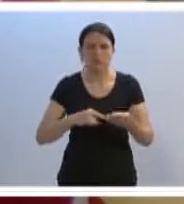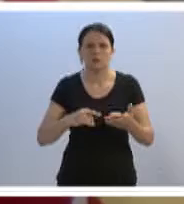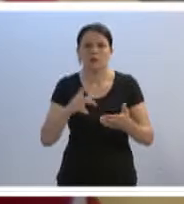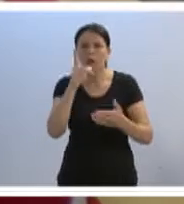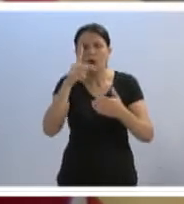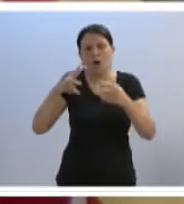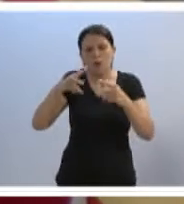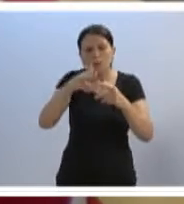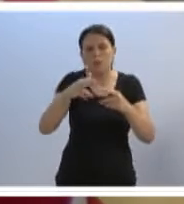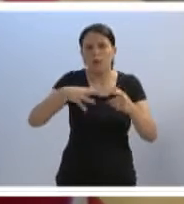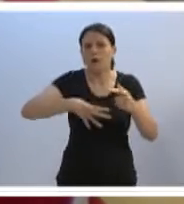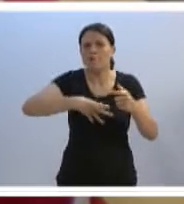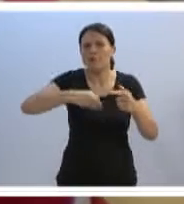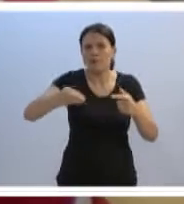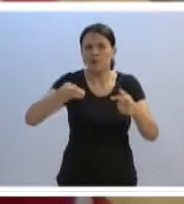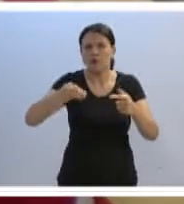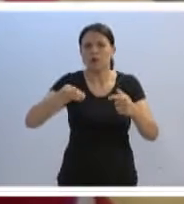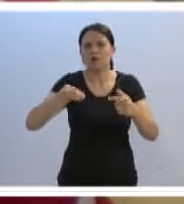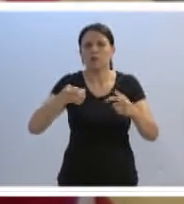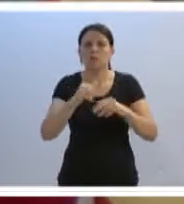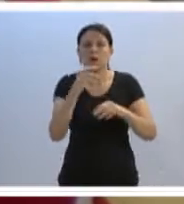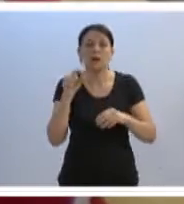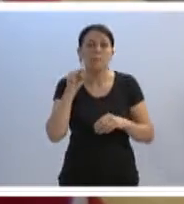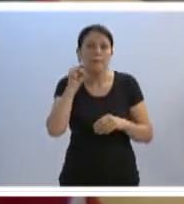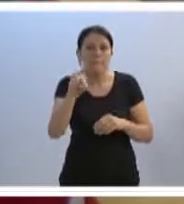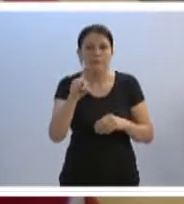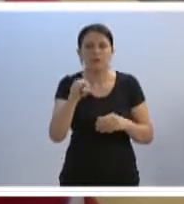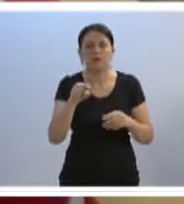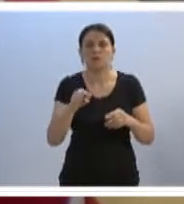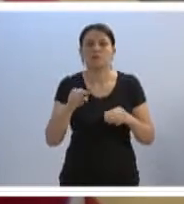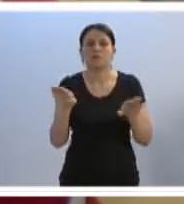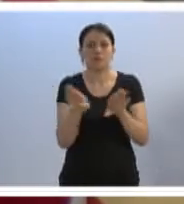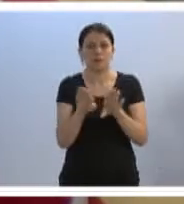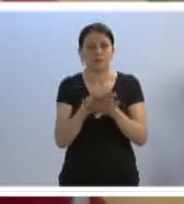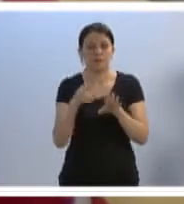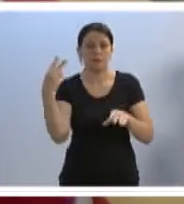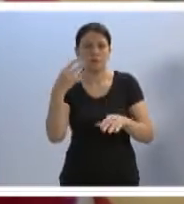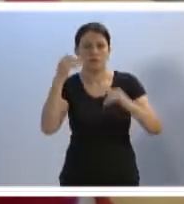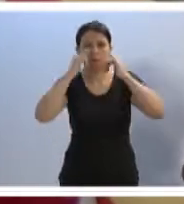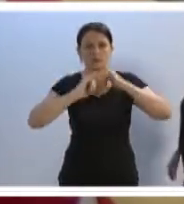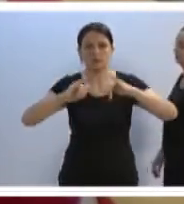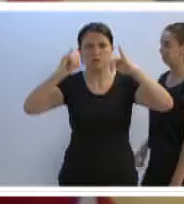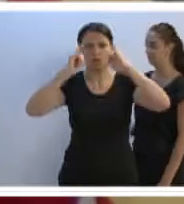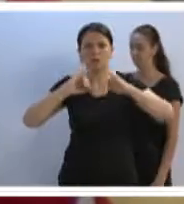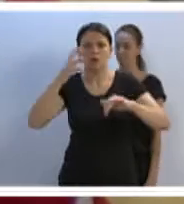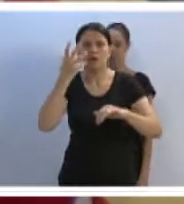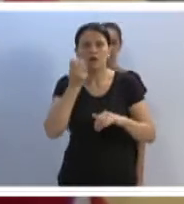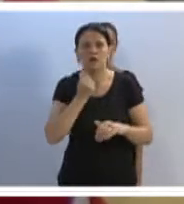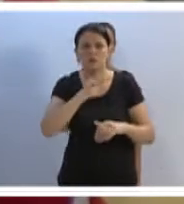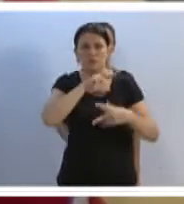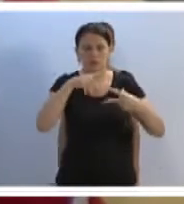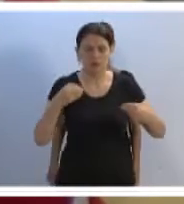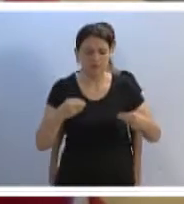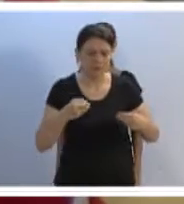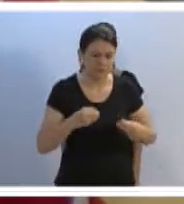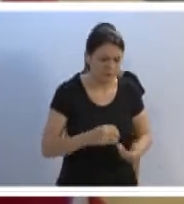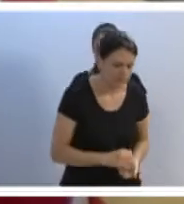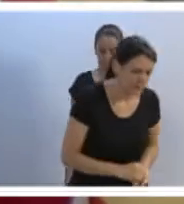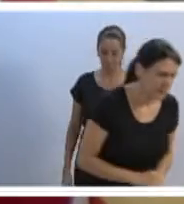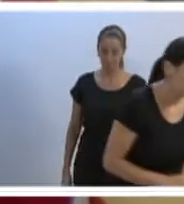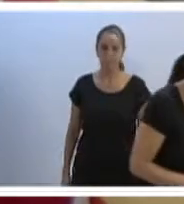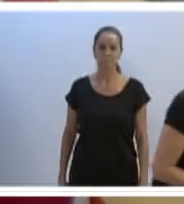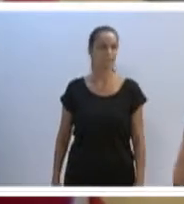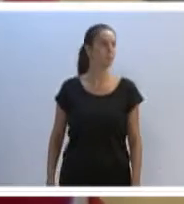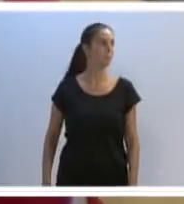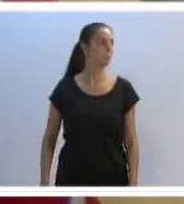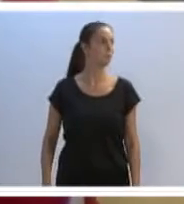esperando o anúncio de um mutirão de castração de mais 1000 castrações, uma segunda campanha, na verdade, para a adoção dos animais, e está tudo paralisado, sem